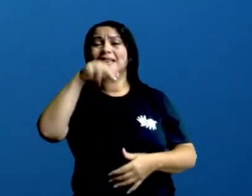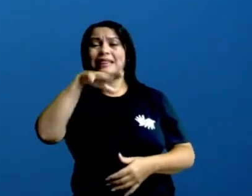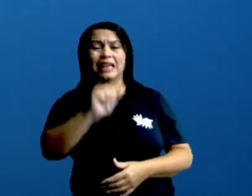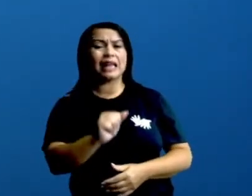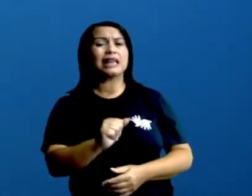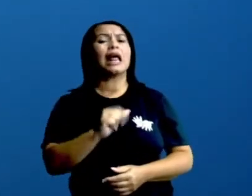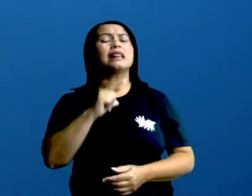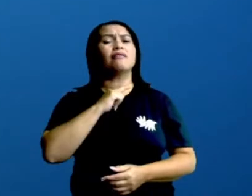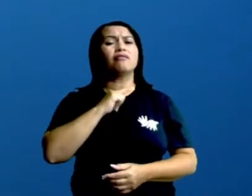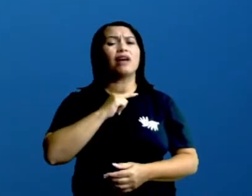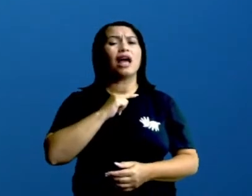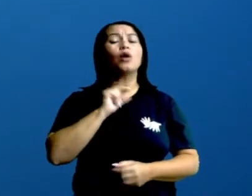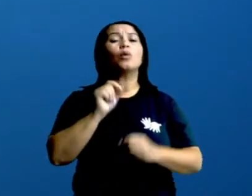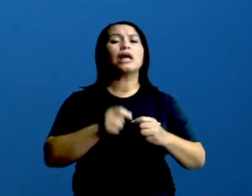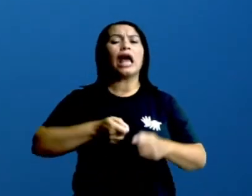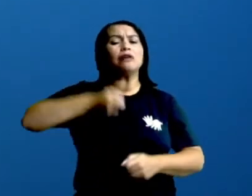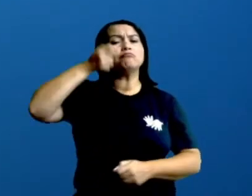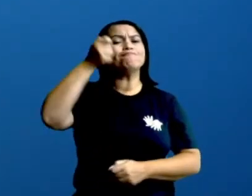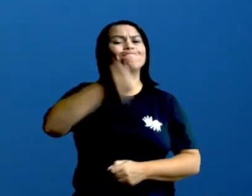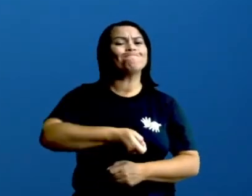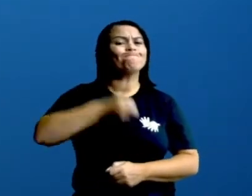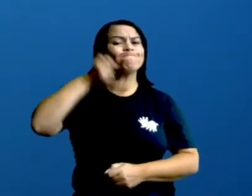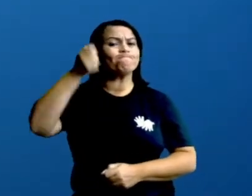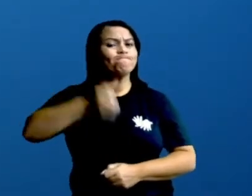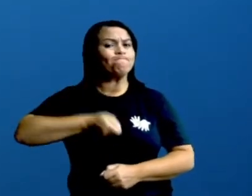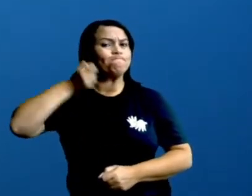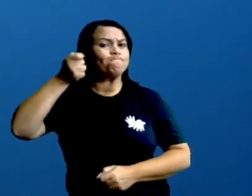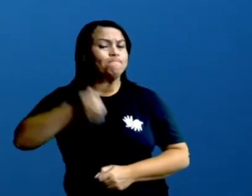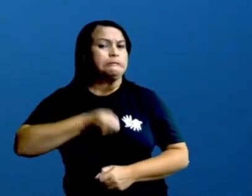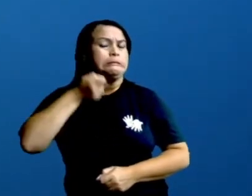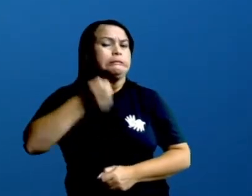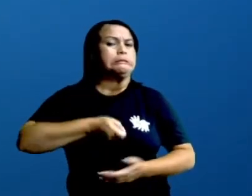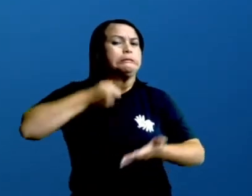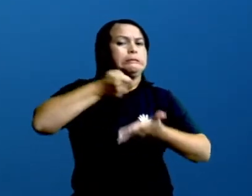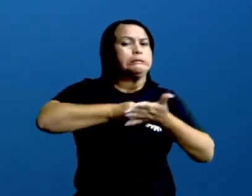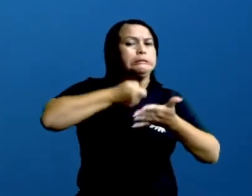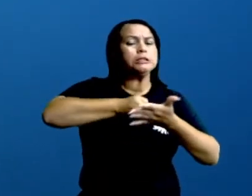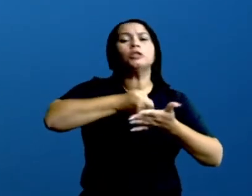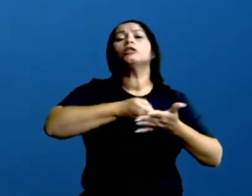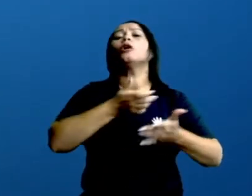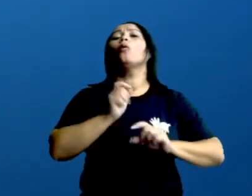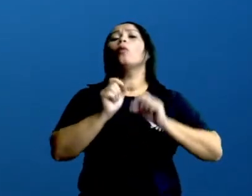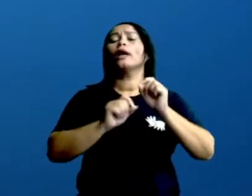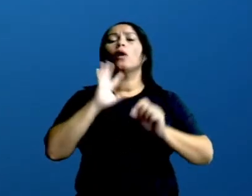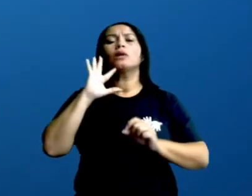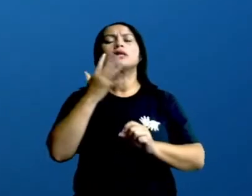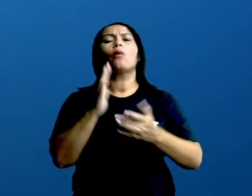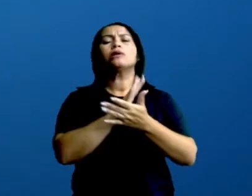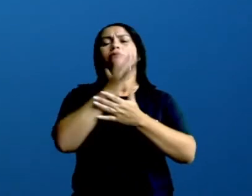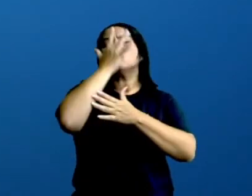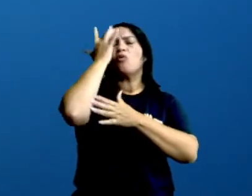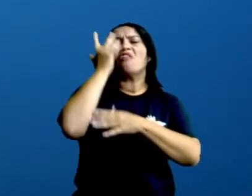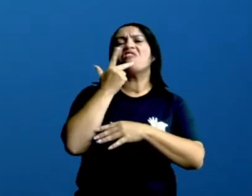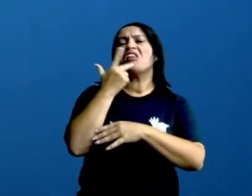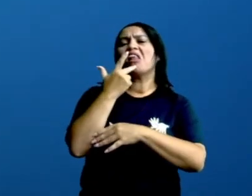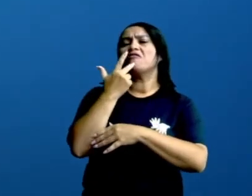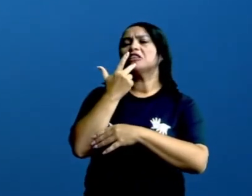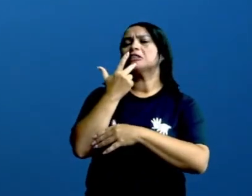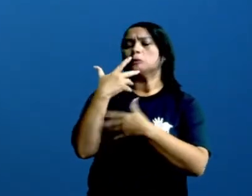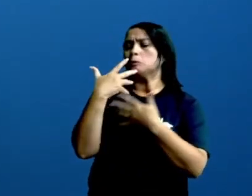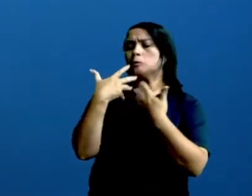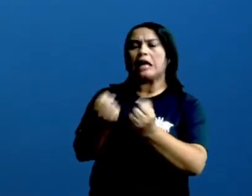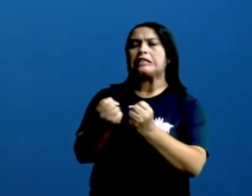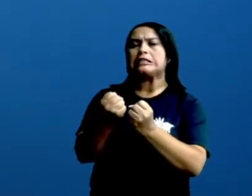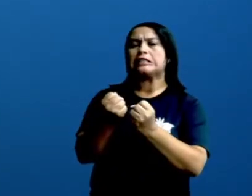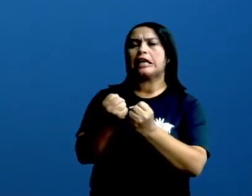ditaduras começaram a acontecer, vários regimes autoritários. E muita gente que se negava a baixar a cabeça,